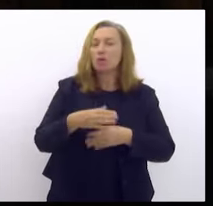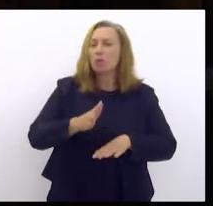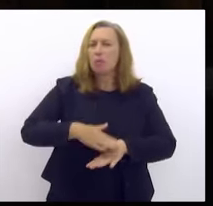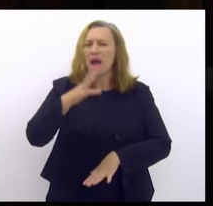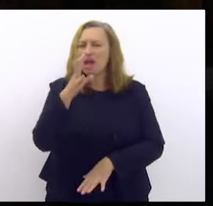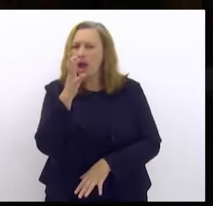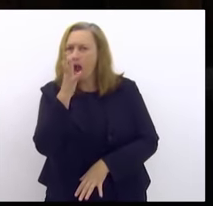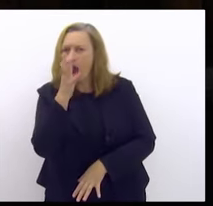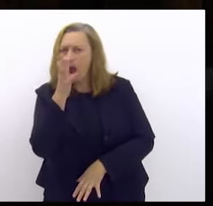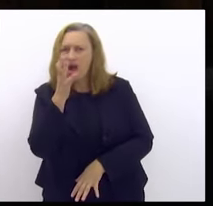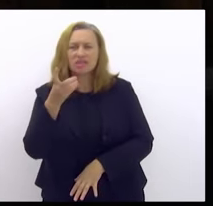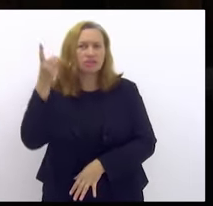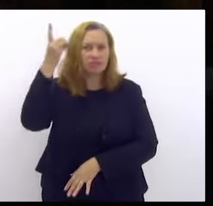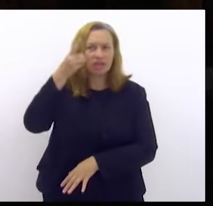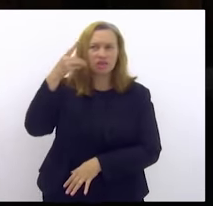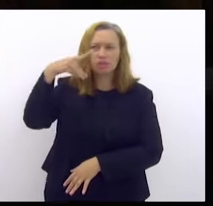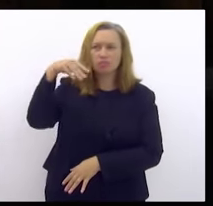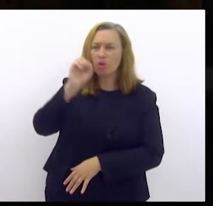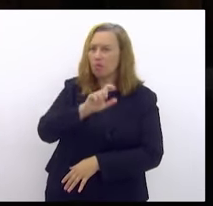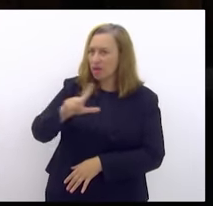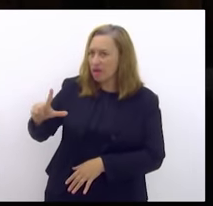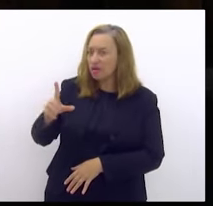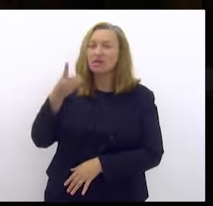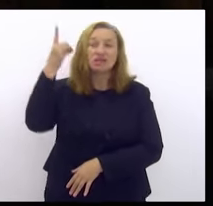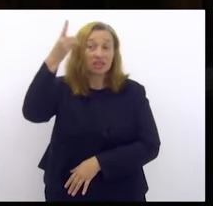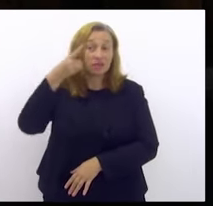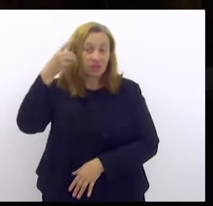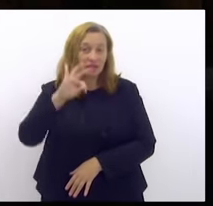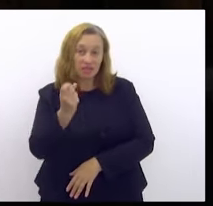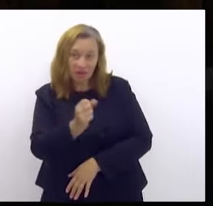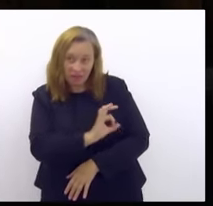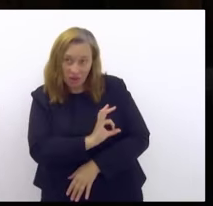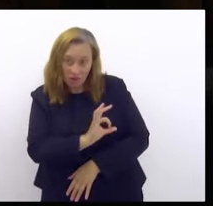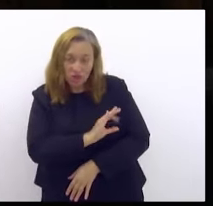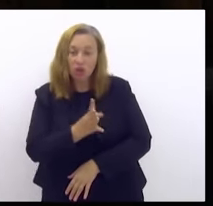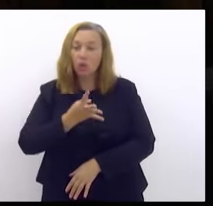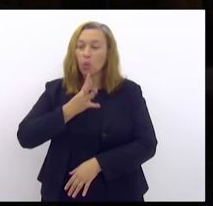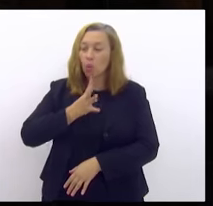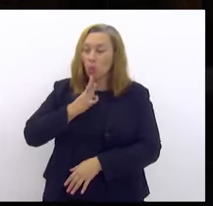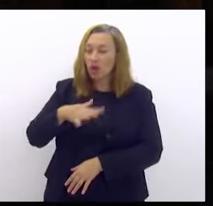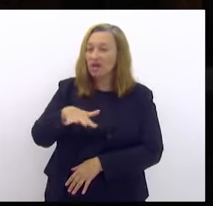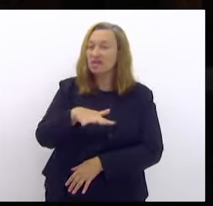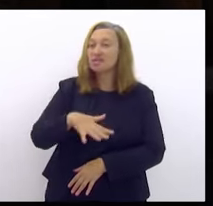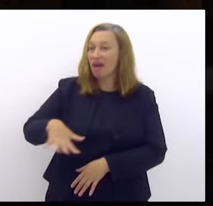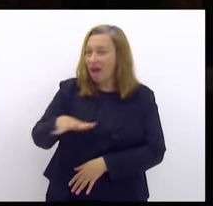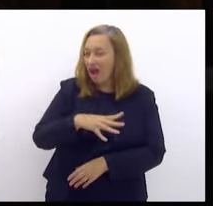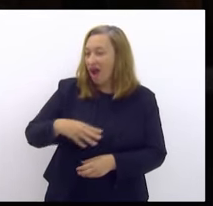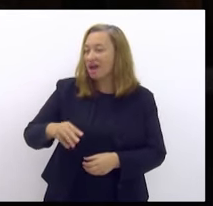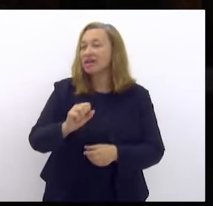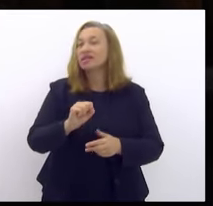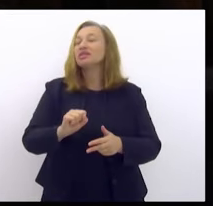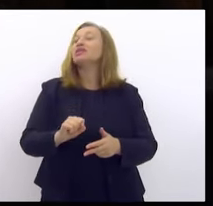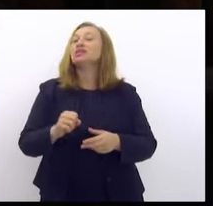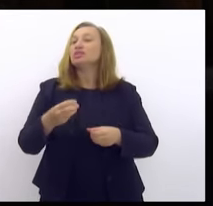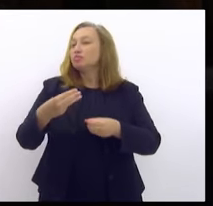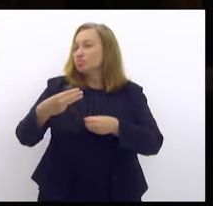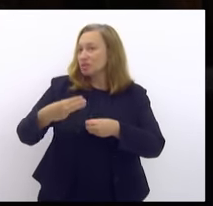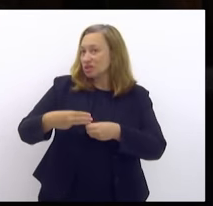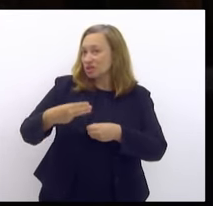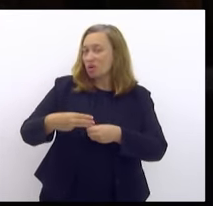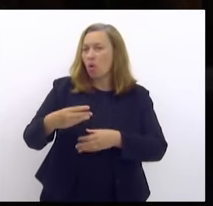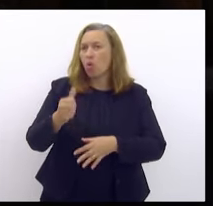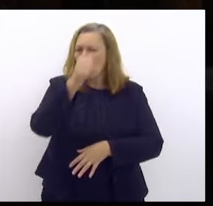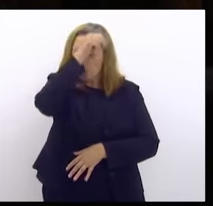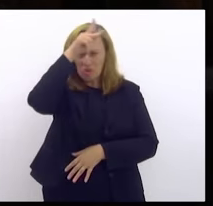Poubel, deputada Marta Rocha, que conhece a máquina pública municipal, o impressionante é que o prefeito da cidade tem